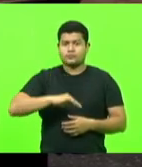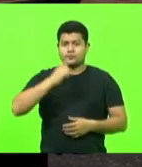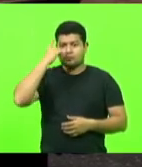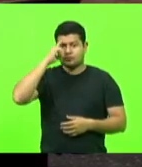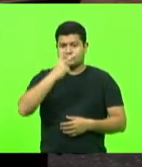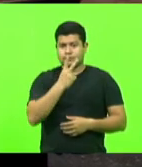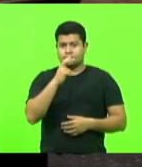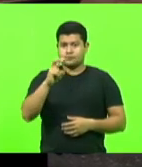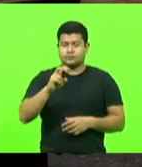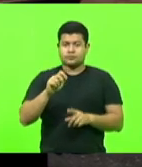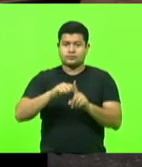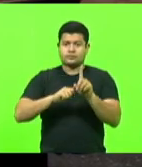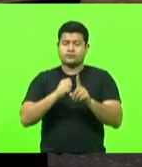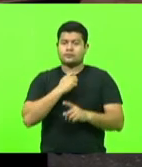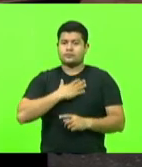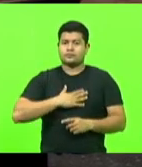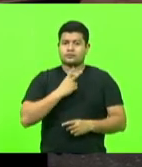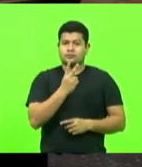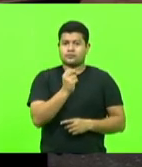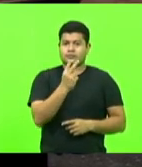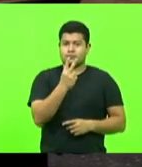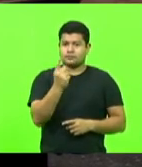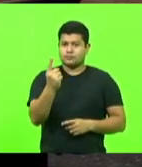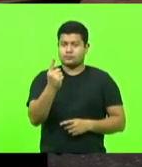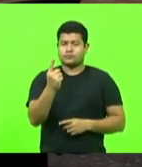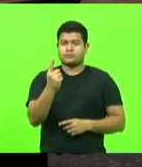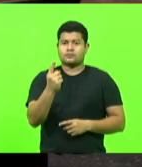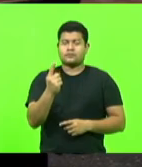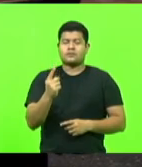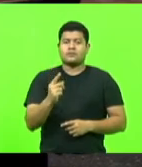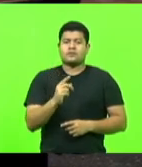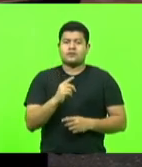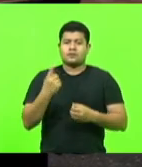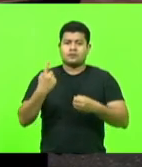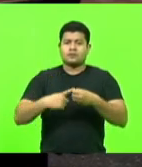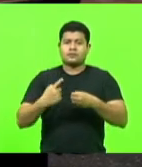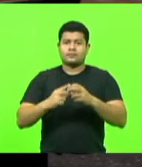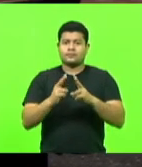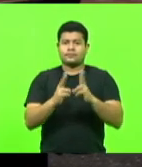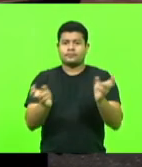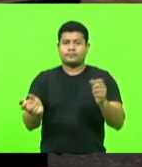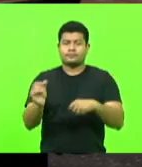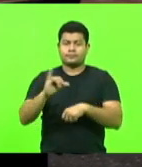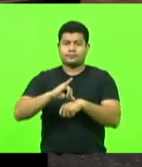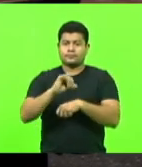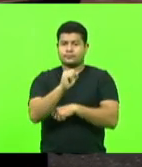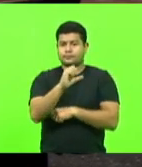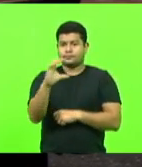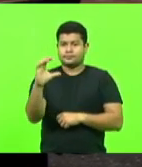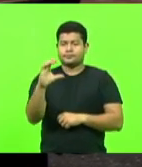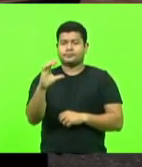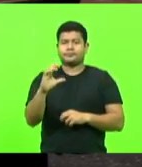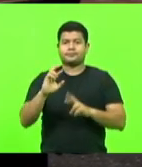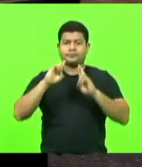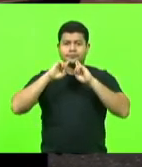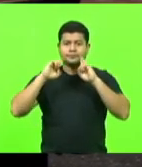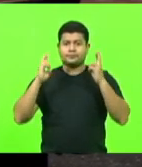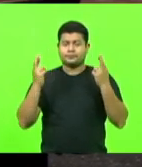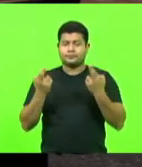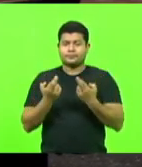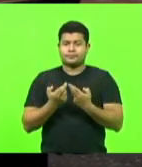25 do mês de agosto de 2021, nesta cidade de Florianópolis, capital do Estado de Santa Catarina,